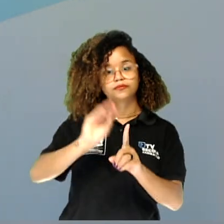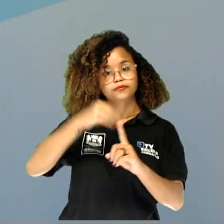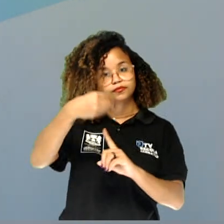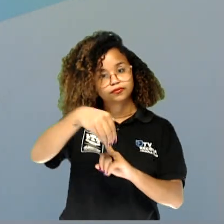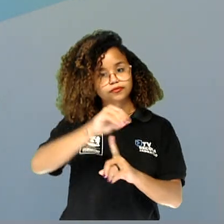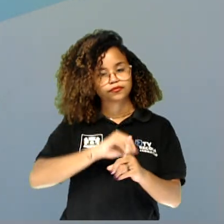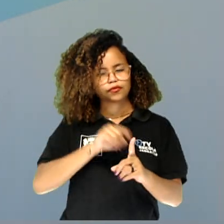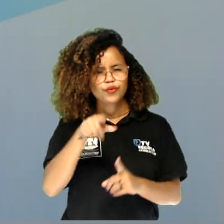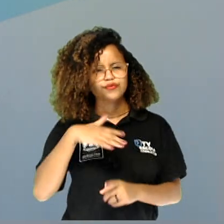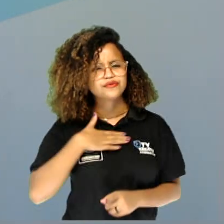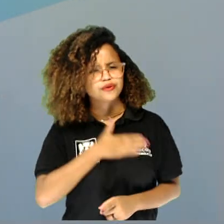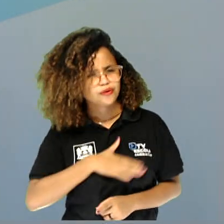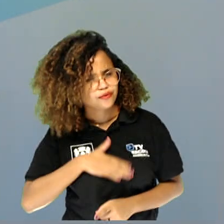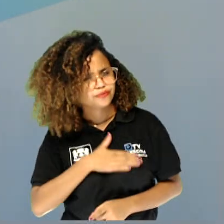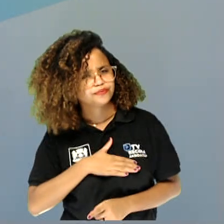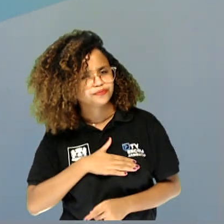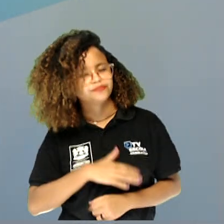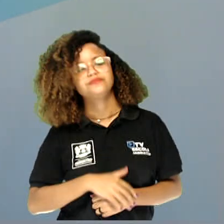Banana. Você gosta de banana?